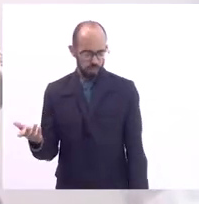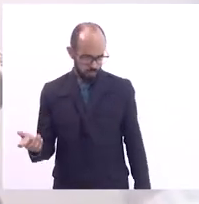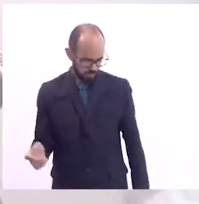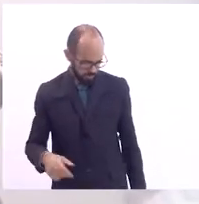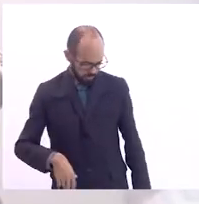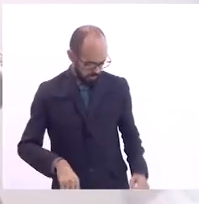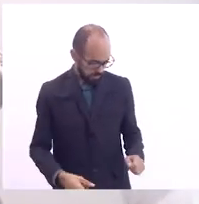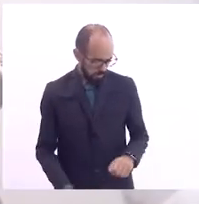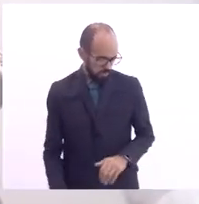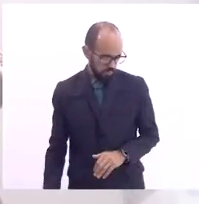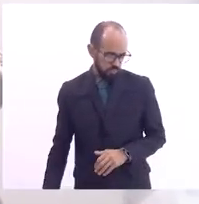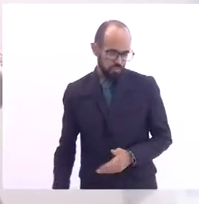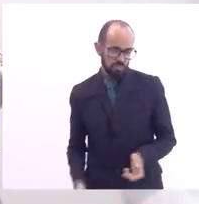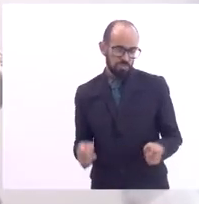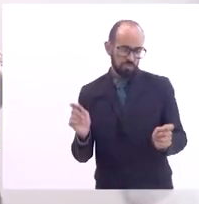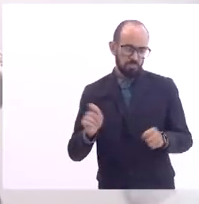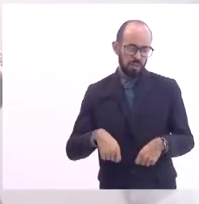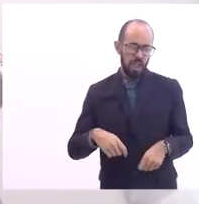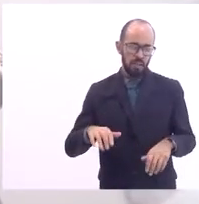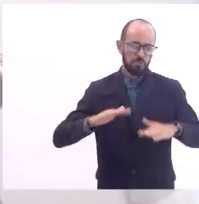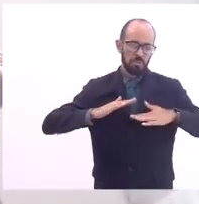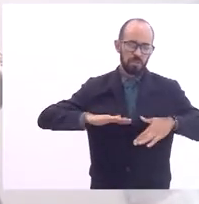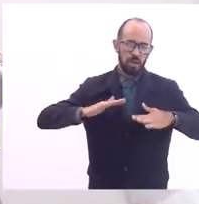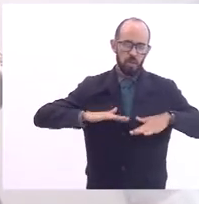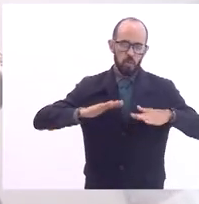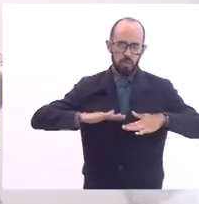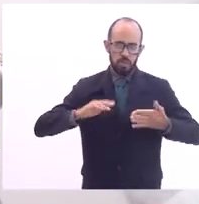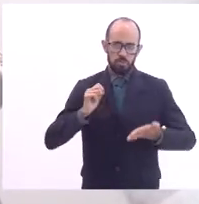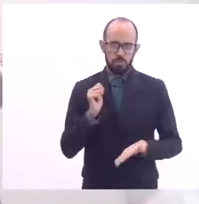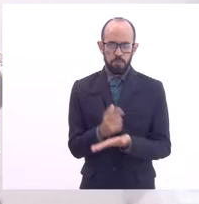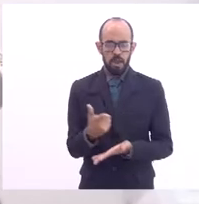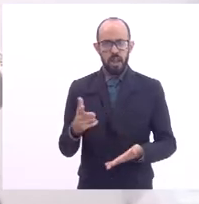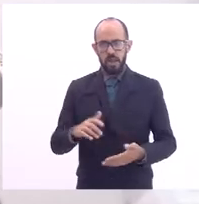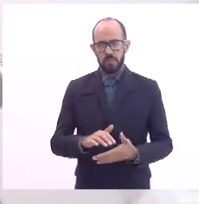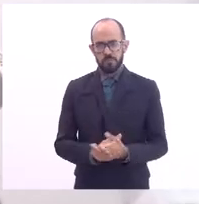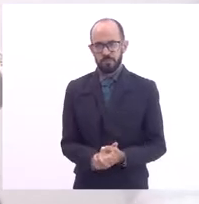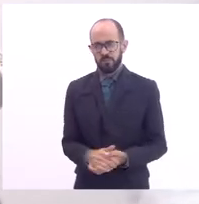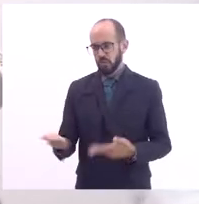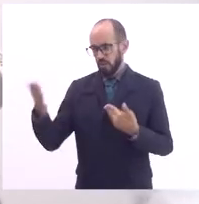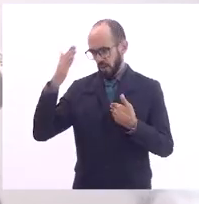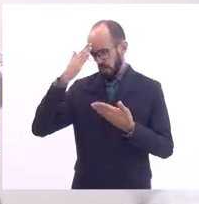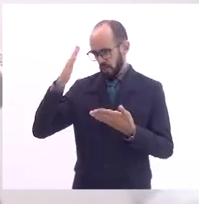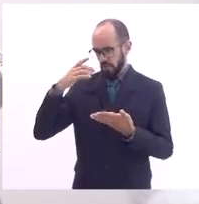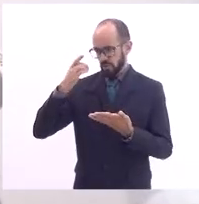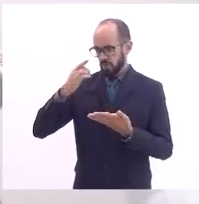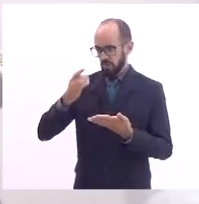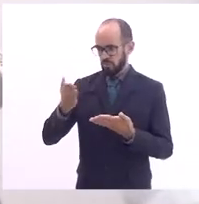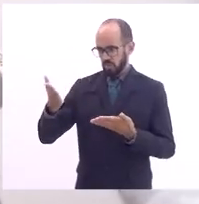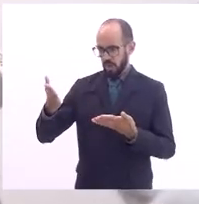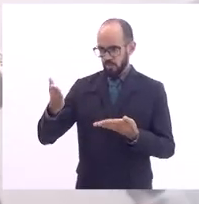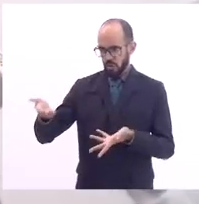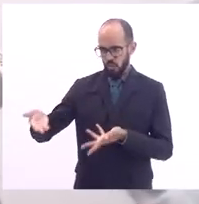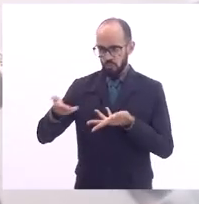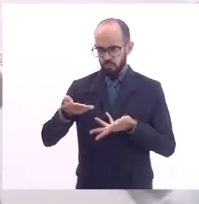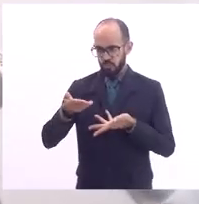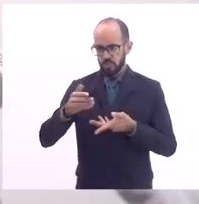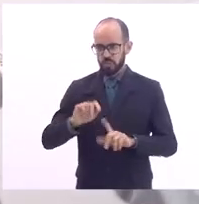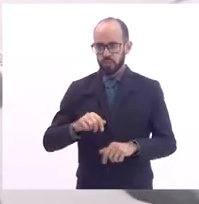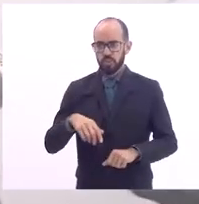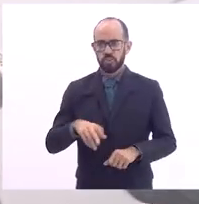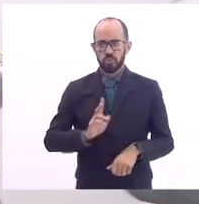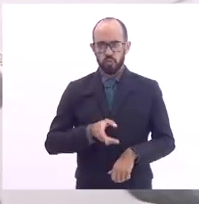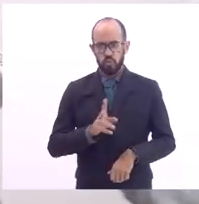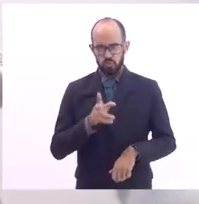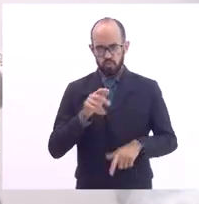sai no fluxo ali tranquilamente para a empresa pagar. Então, deputado, agradeço a Vossa Excelência o convite e a gente vai seguir trabalhando